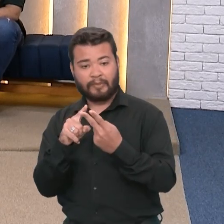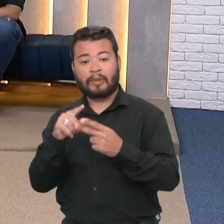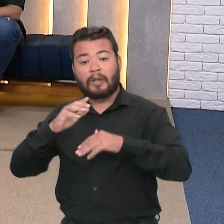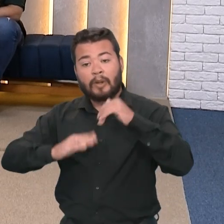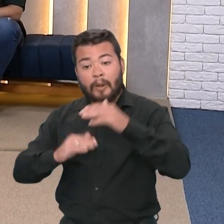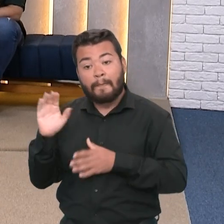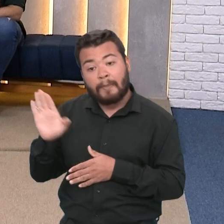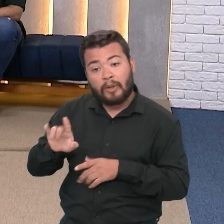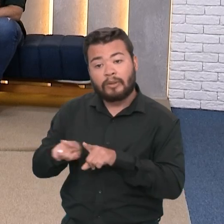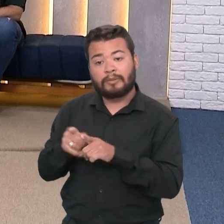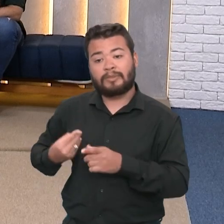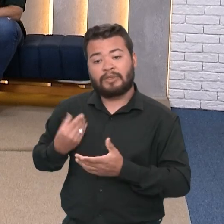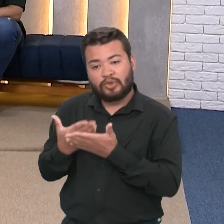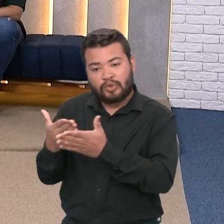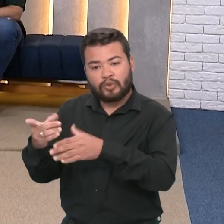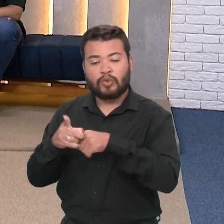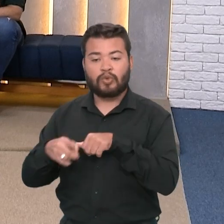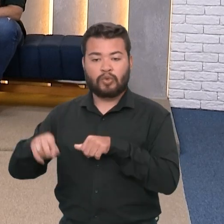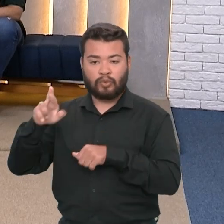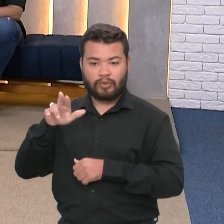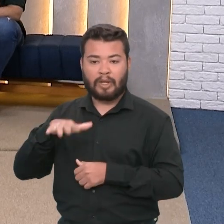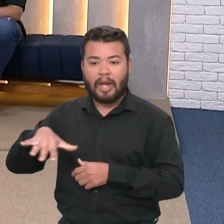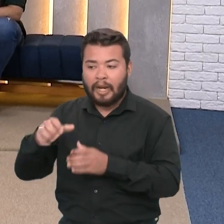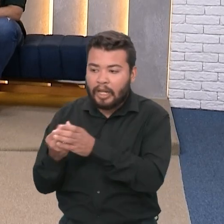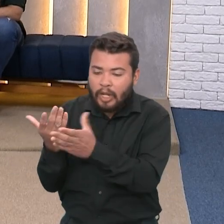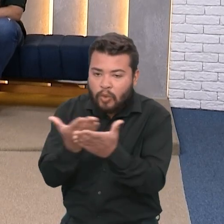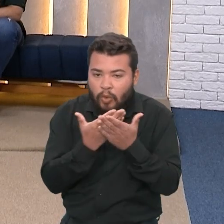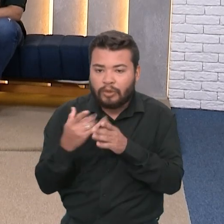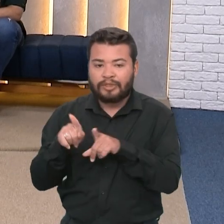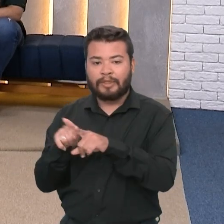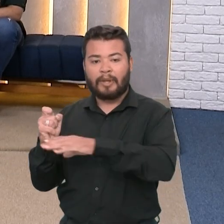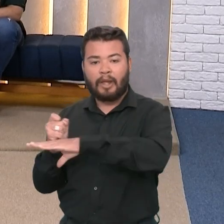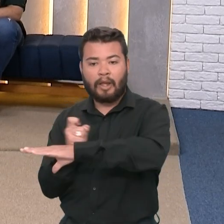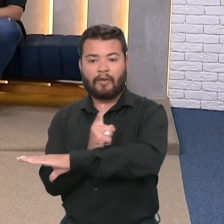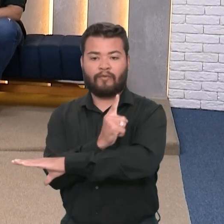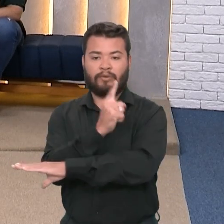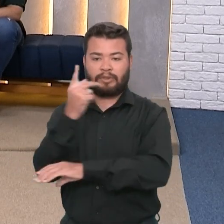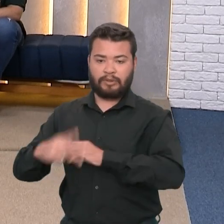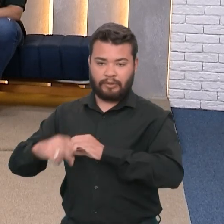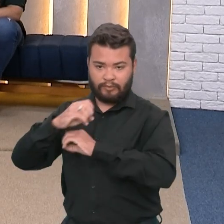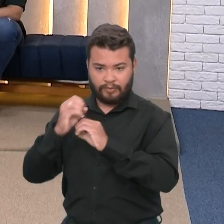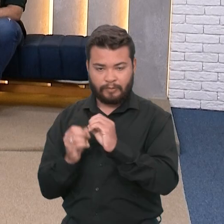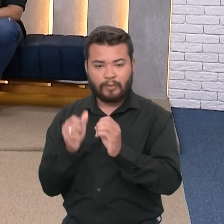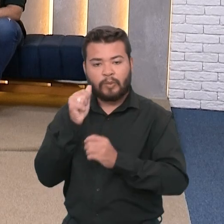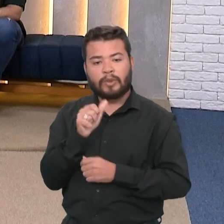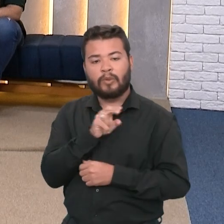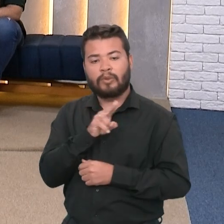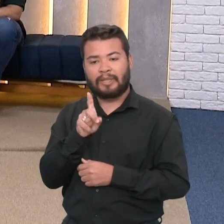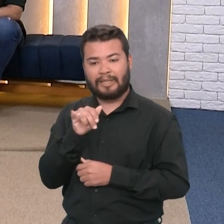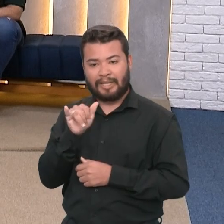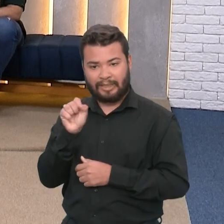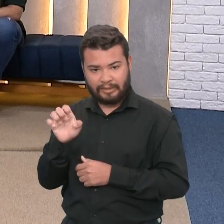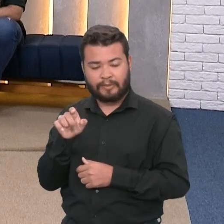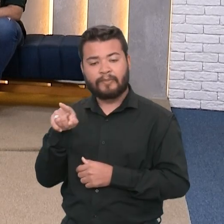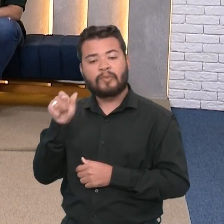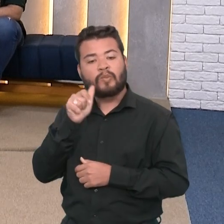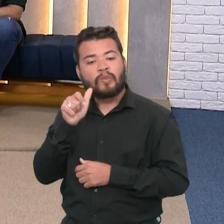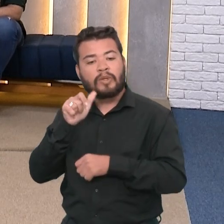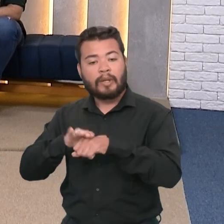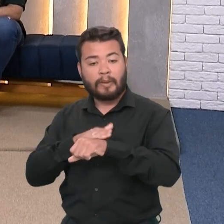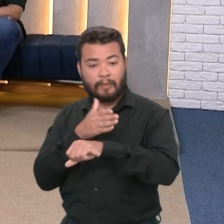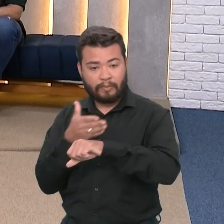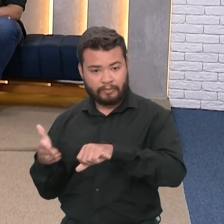e doutoranda em Ecologia e Evolução pela UFG, Daíse Jorge. Ela se descreve como uma mulher